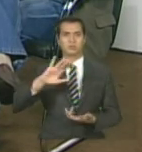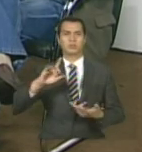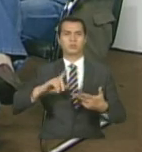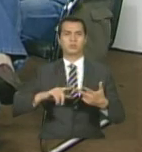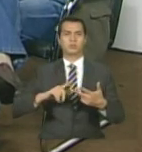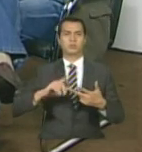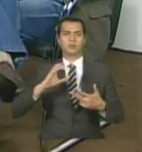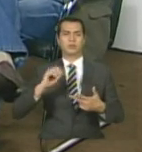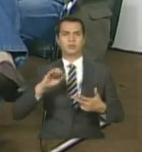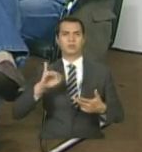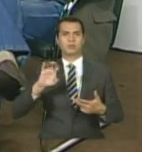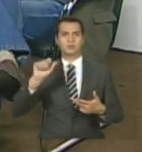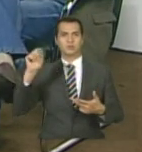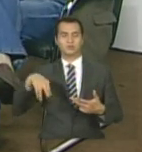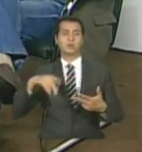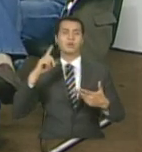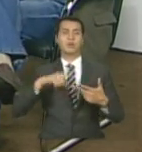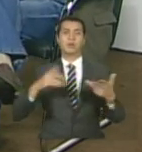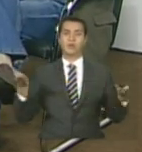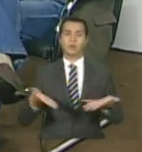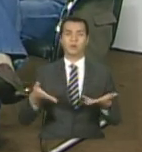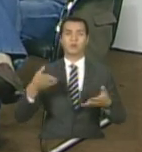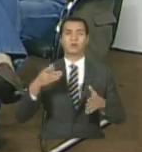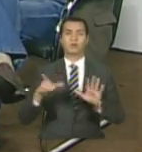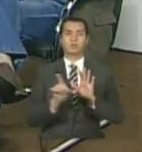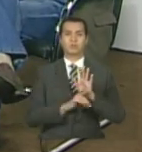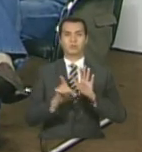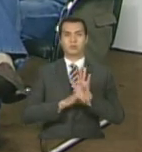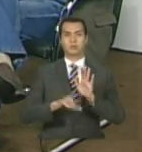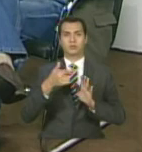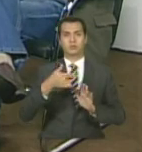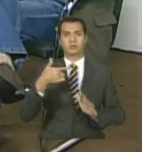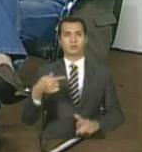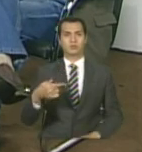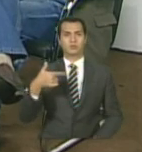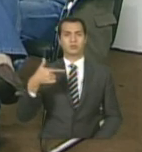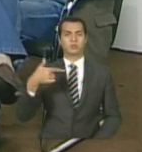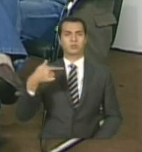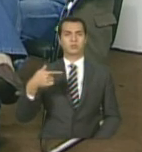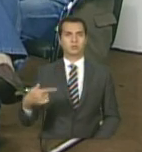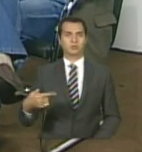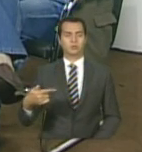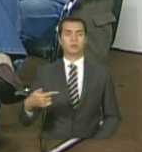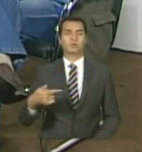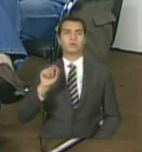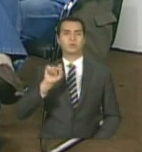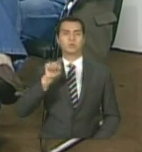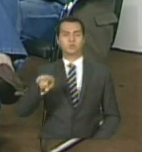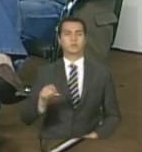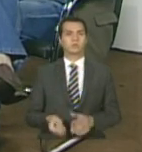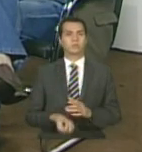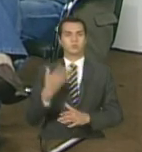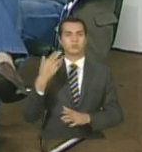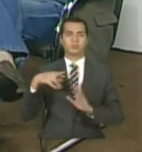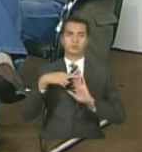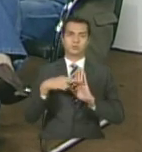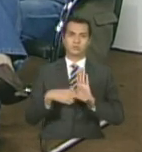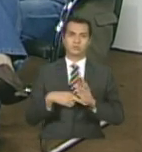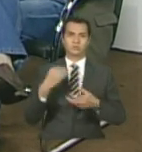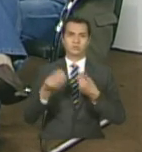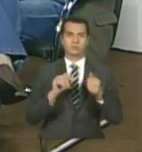CAISAN, e agora esse 7272 que define, institui a política nacional, define os critérios e os parâmetros para o